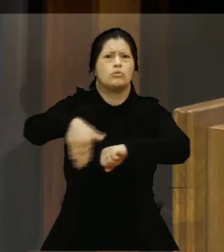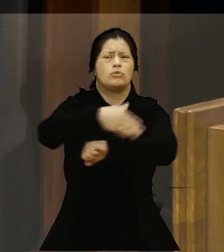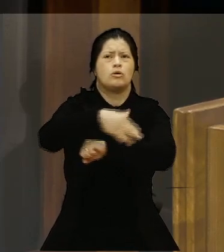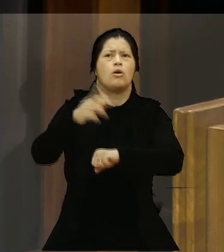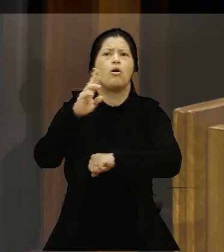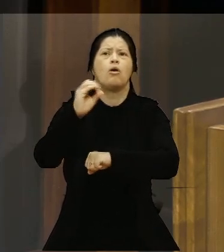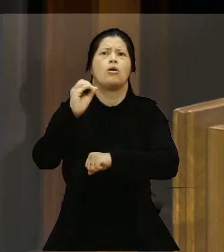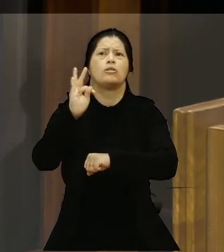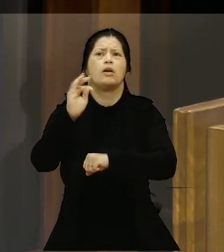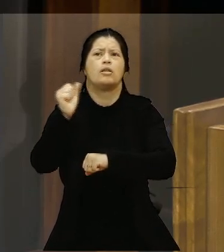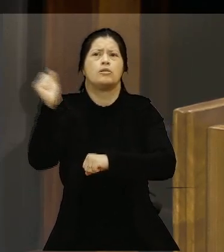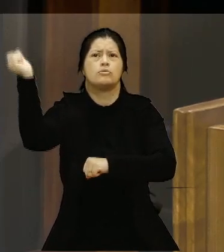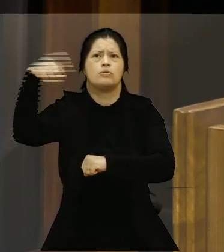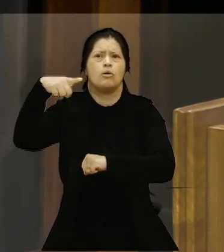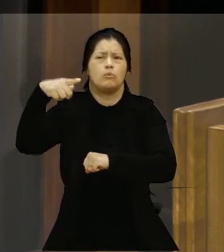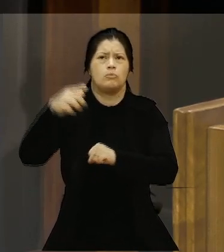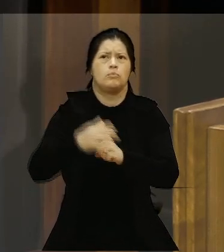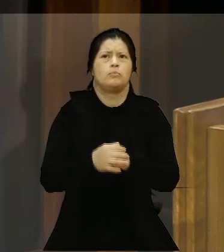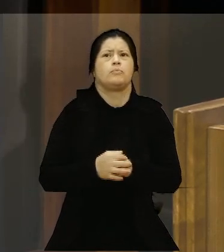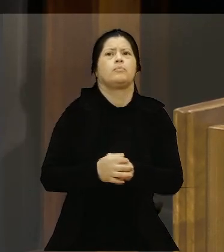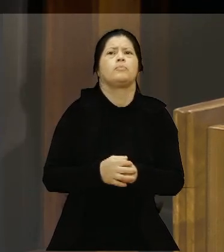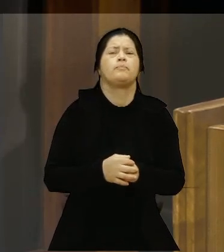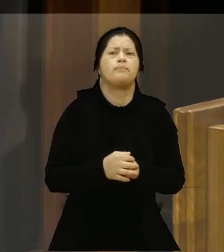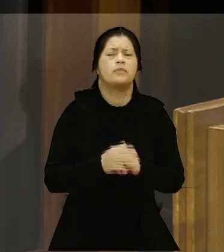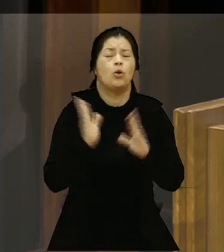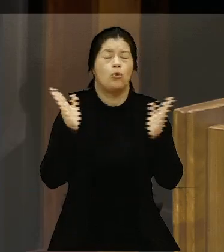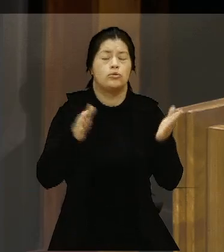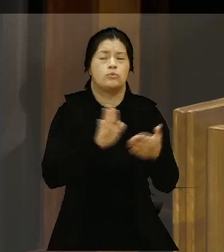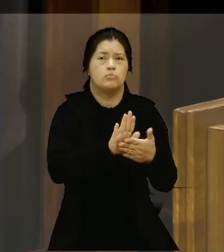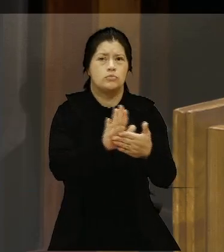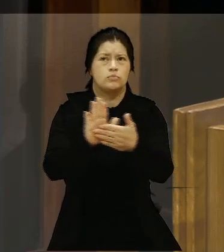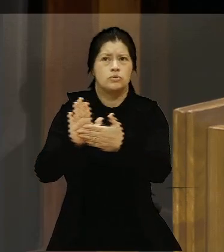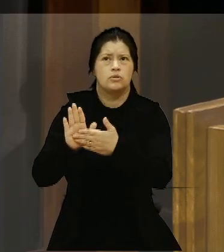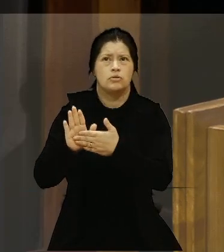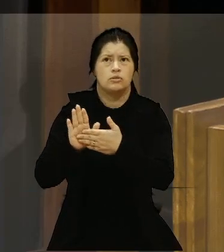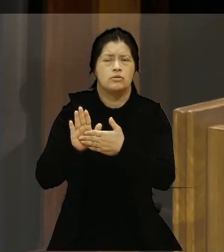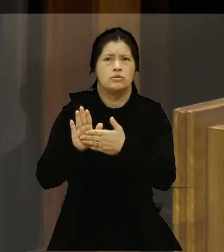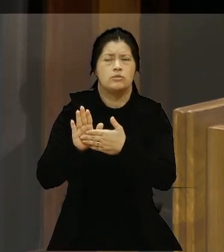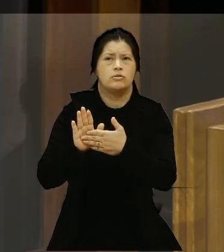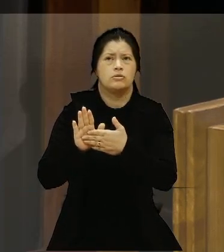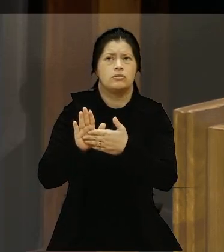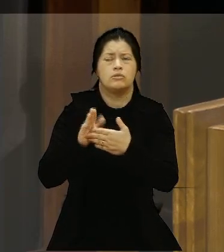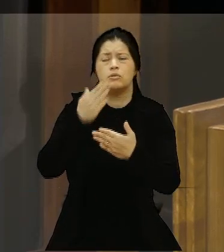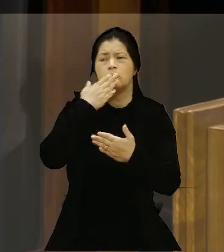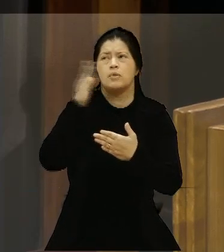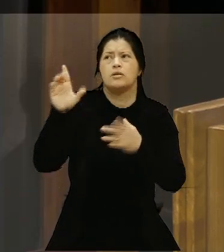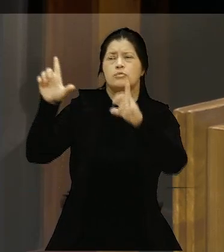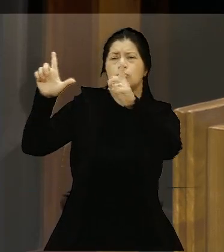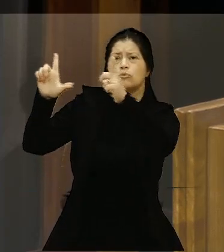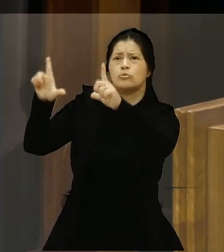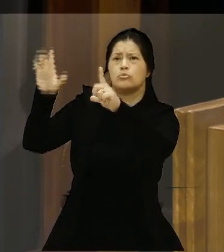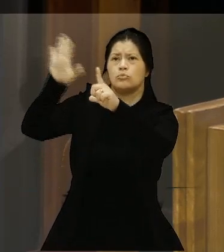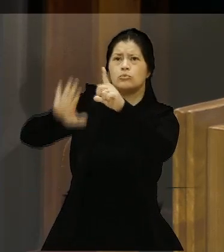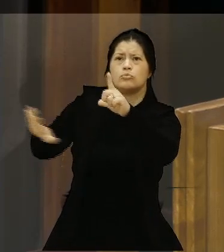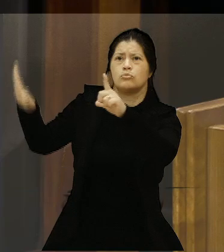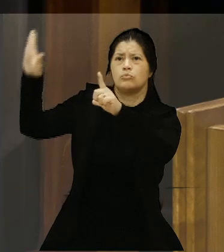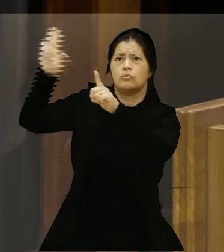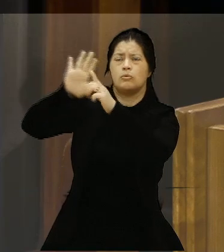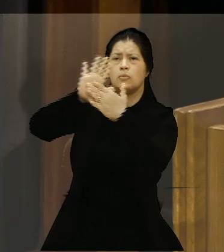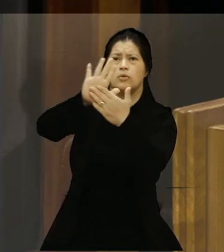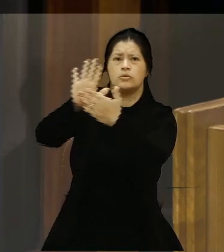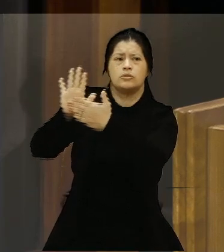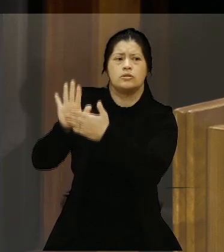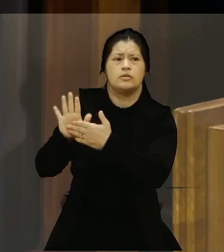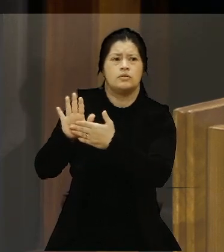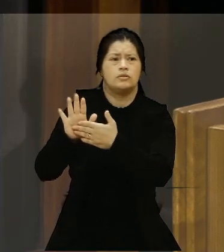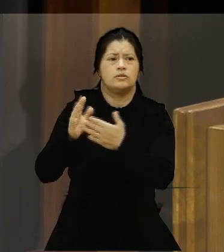Sul. Hoje eu quero trazer, peço que a minha assessoria coloque ali no telão para nós, por